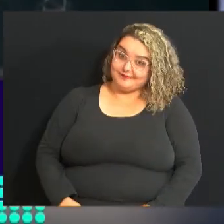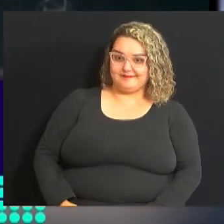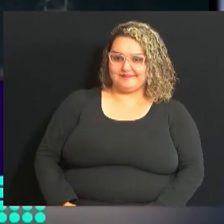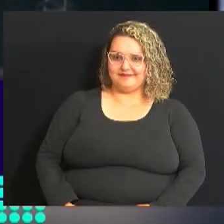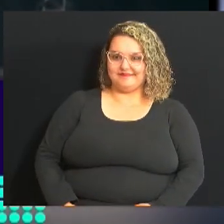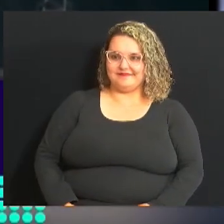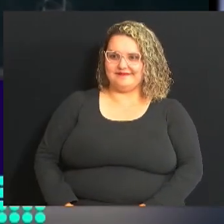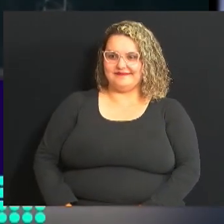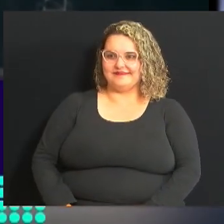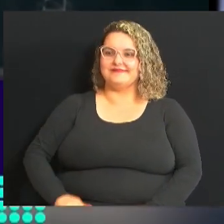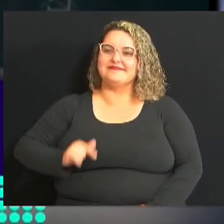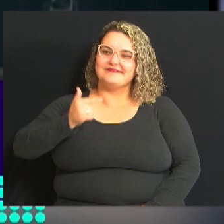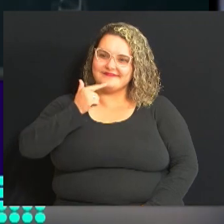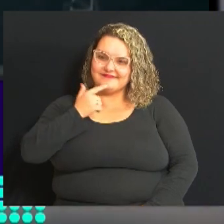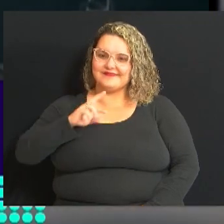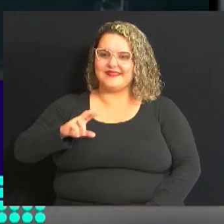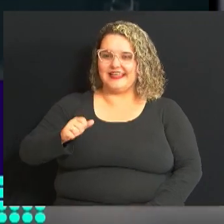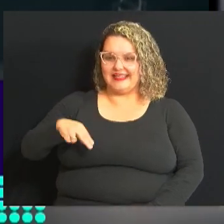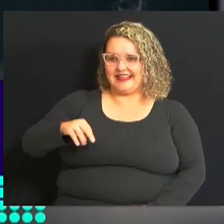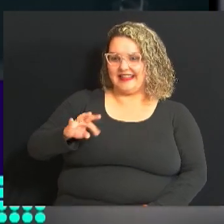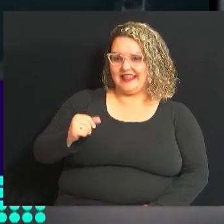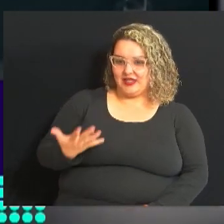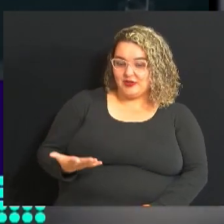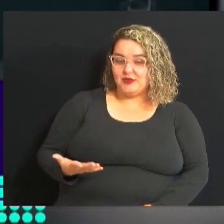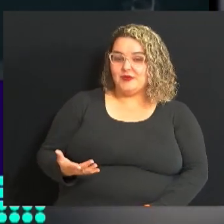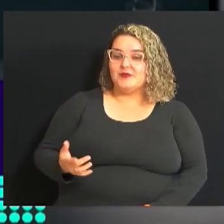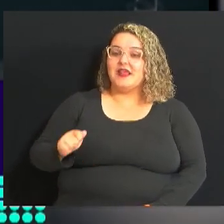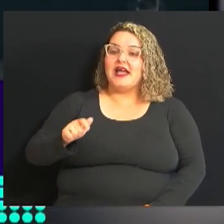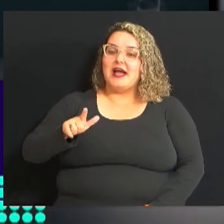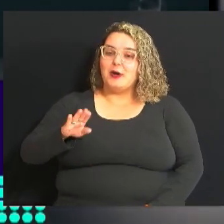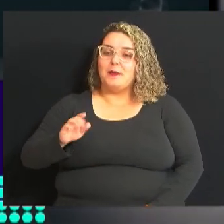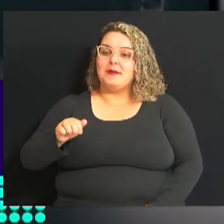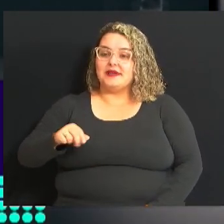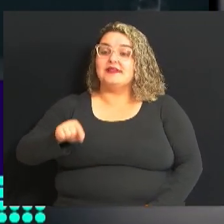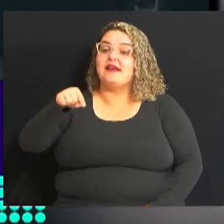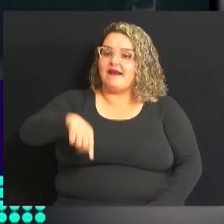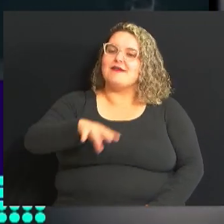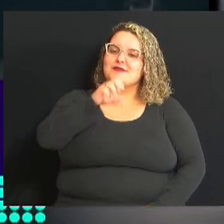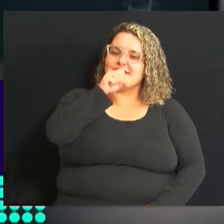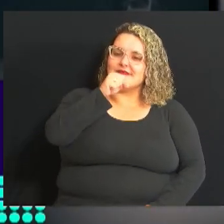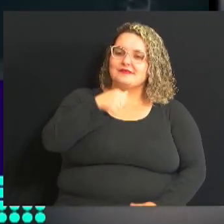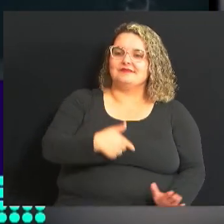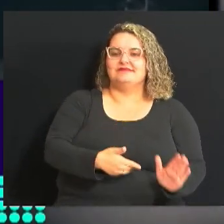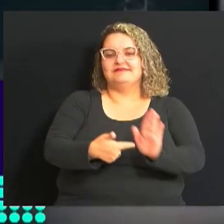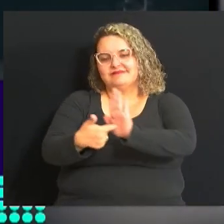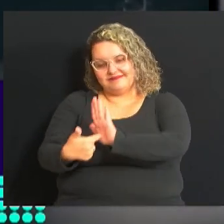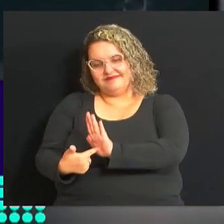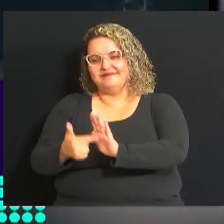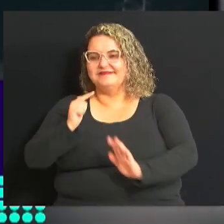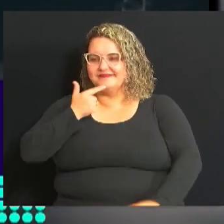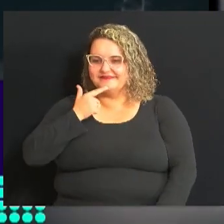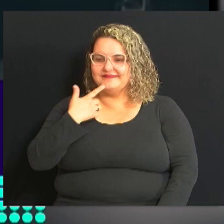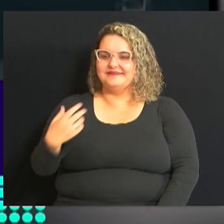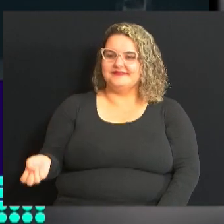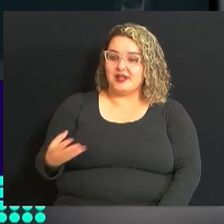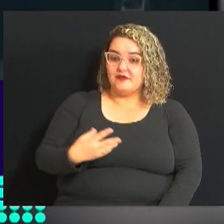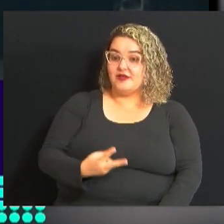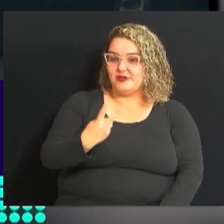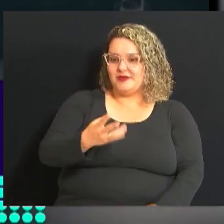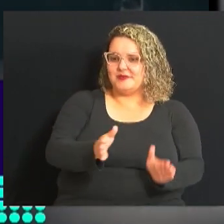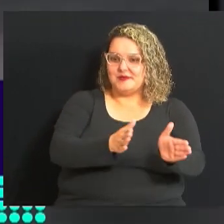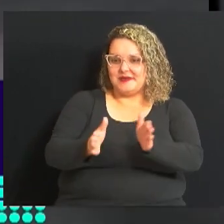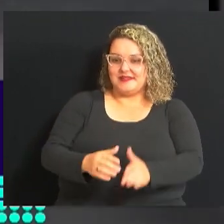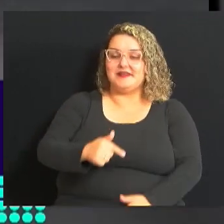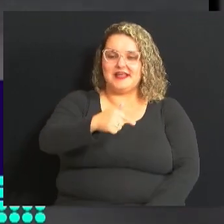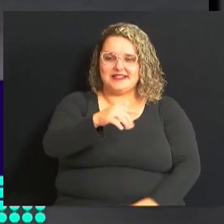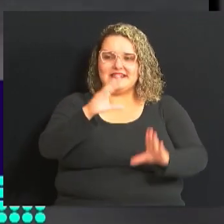O comediante Renato Albani é a atração do sábado. Ele apresenta o stand-up Novo Show em 2 sessões, às 7